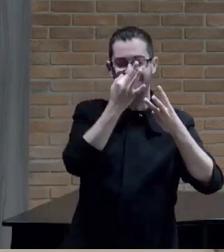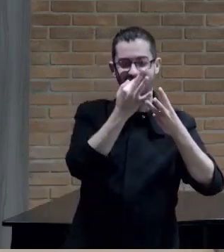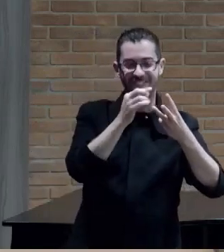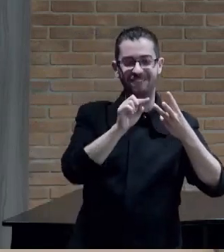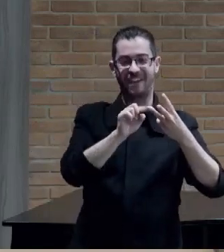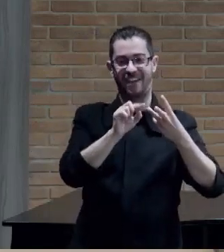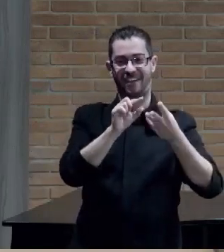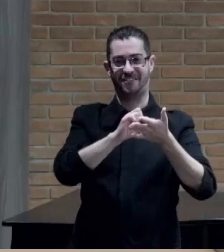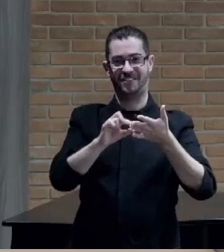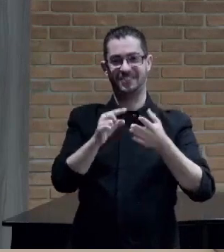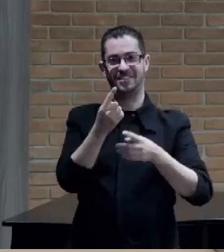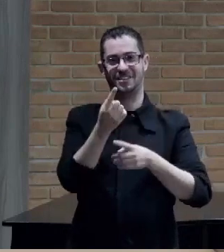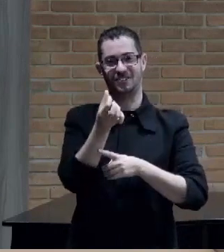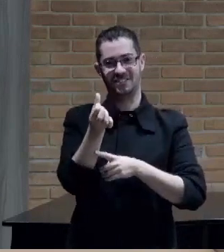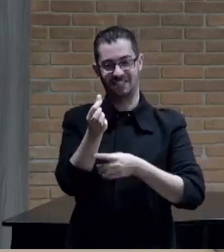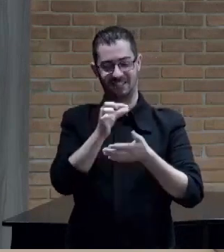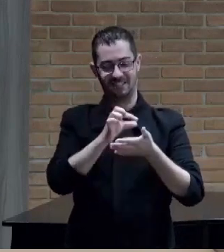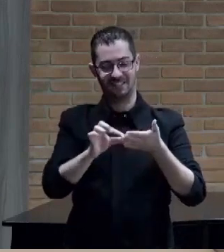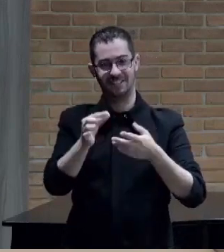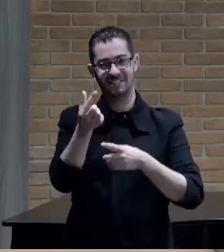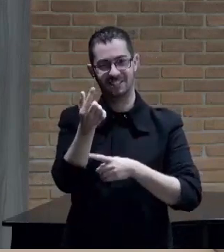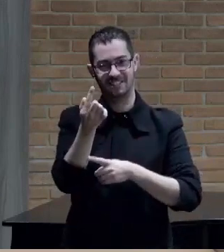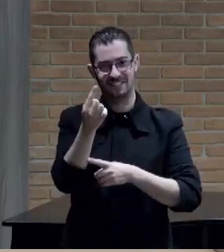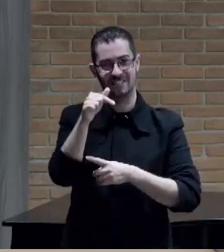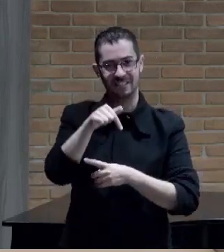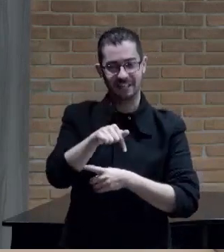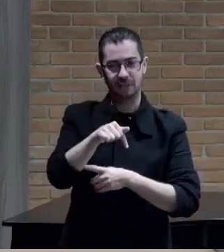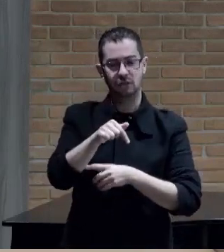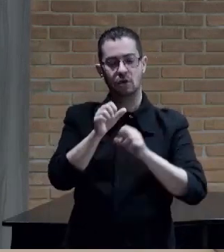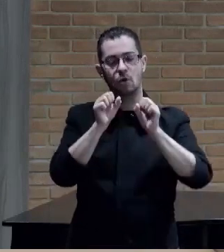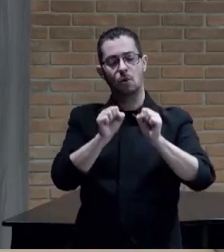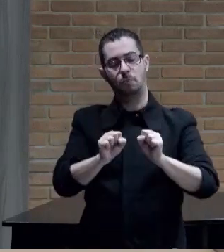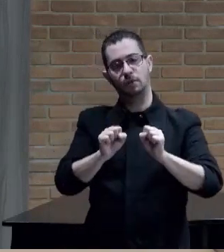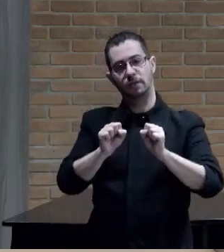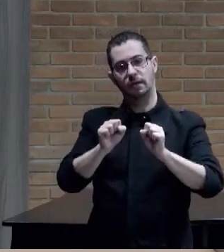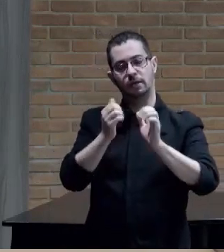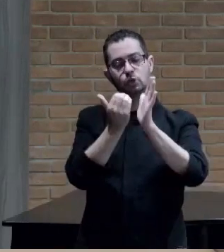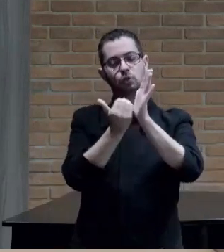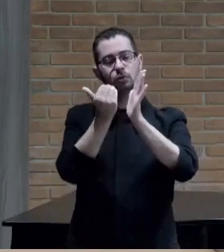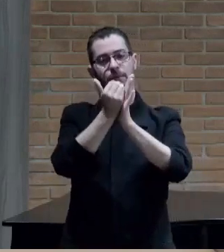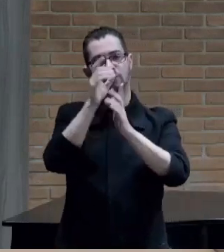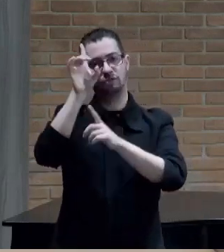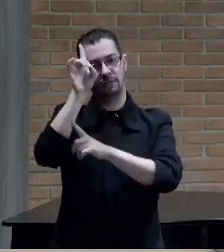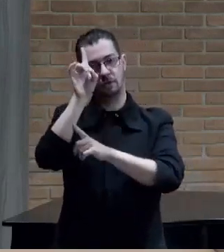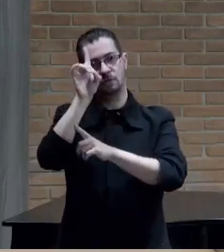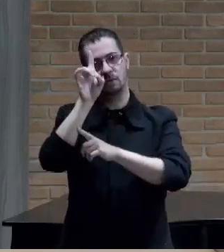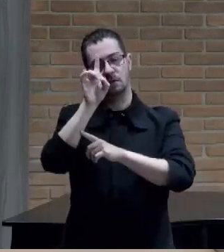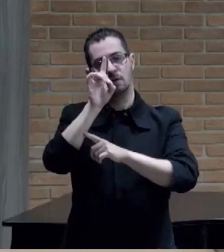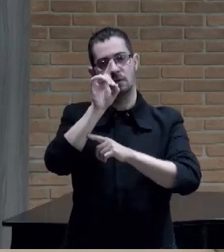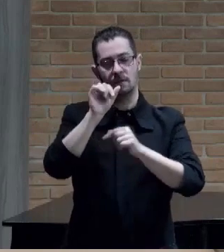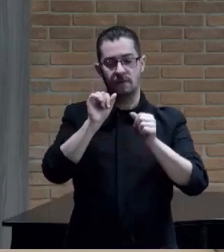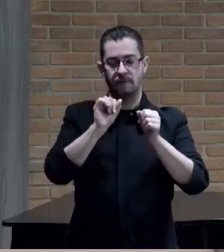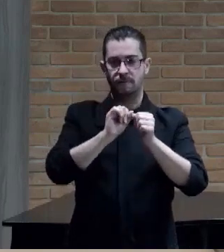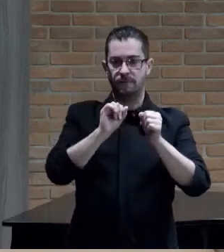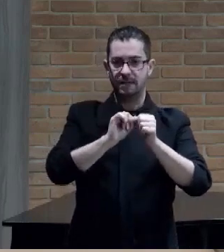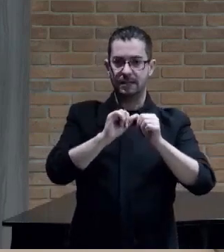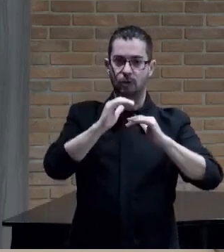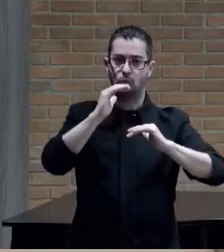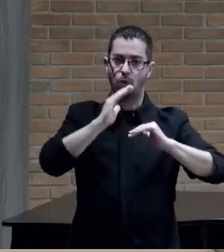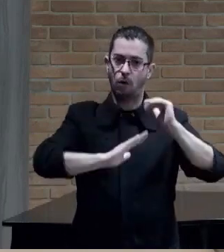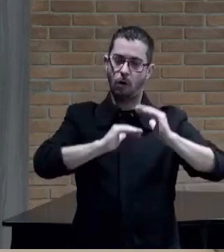17 é fé. O poder soberano de Deus, operando por meio do Evangelho, traz salvação a todos os